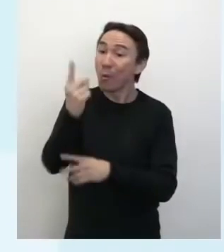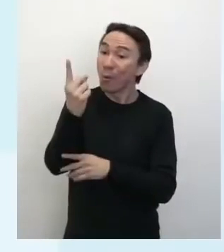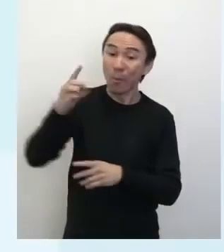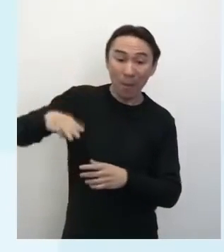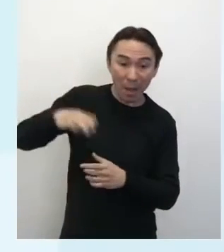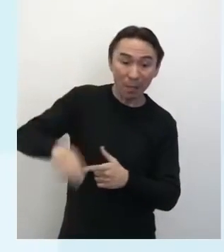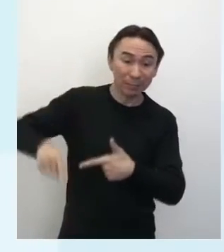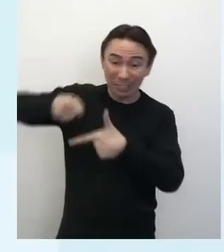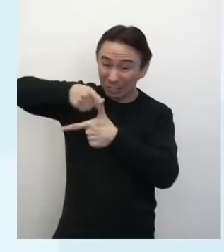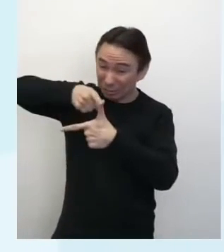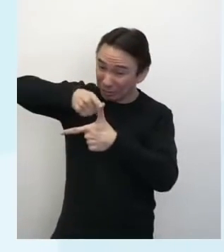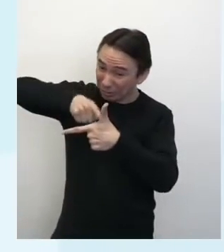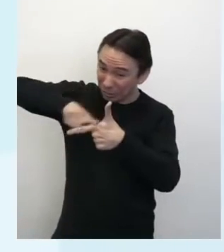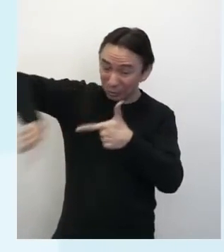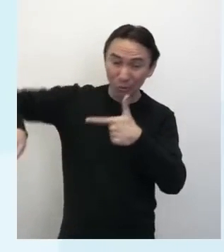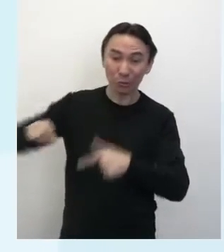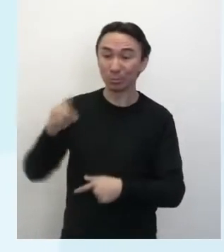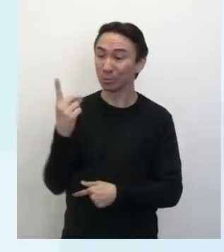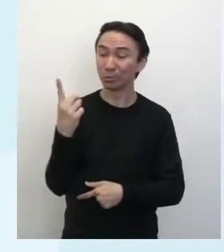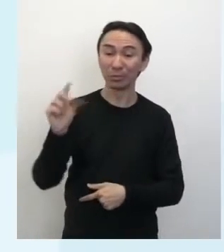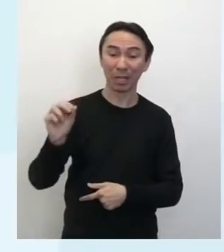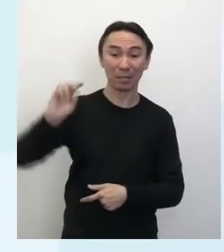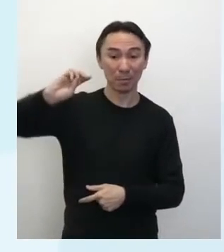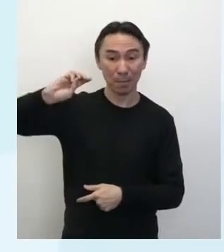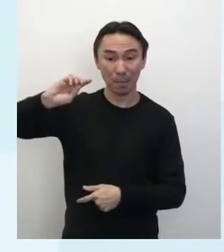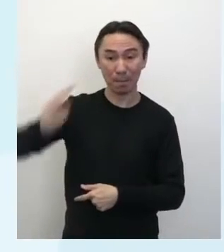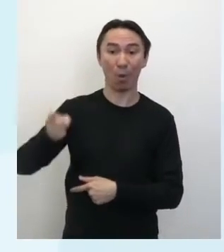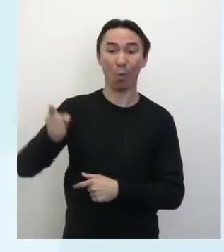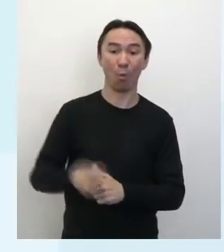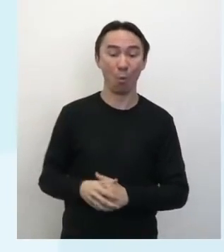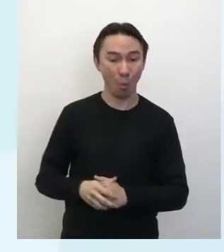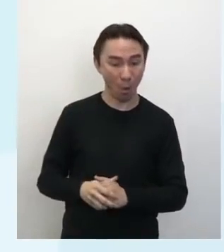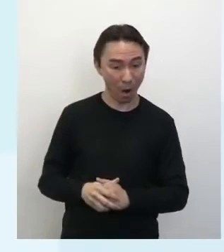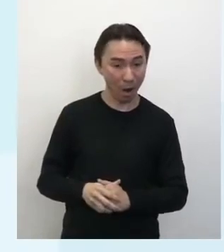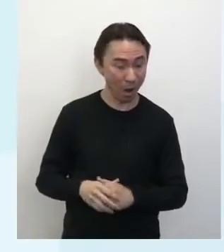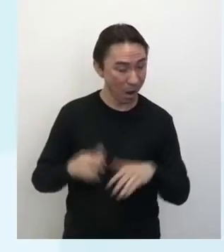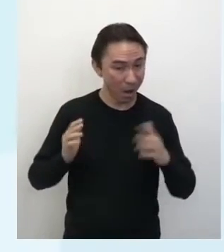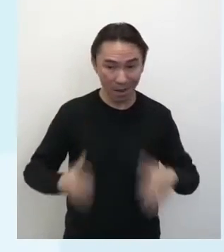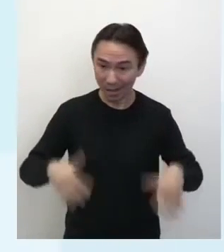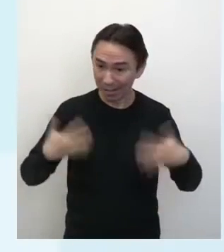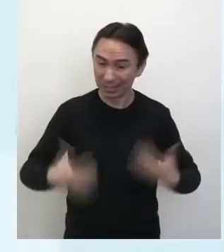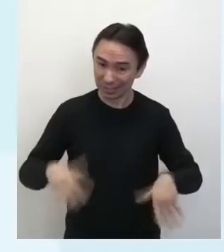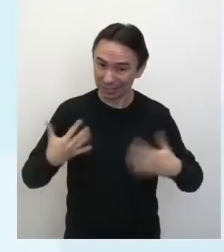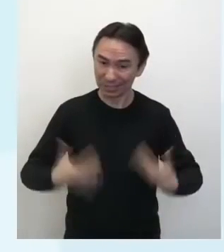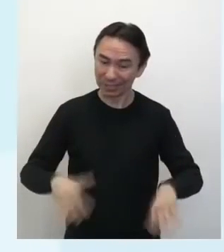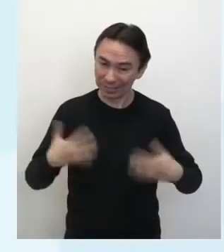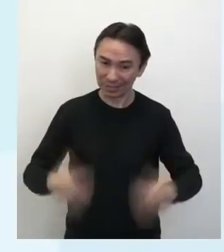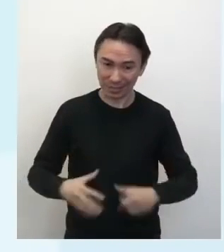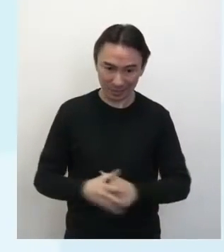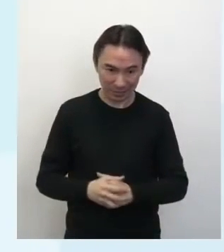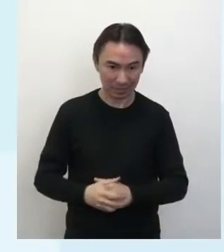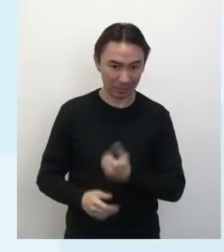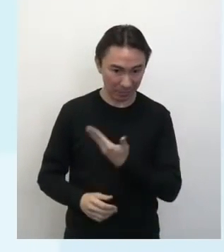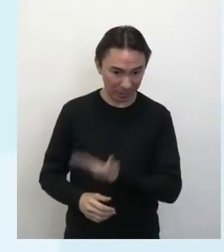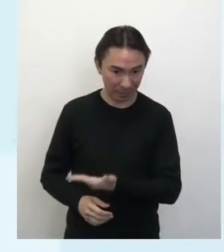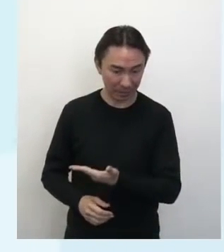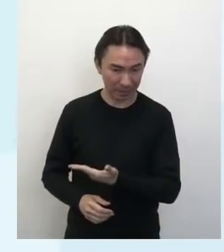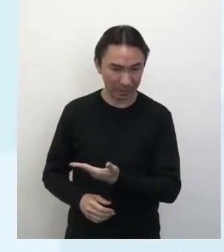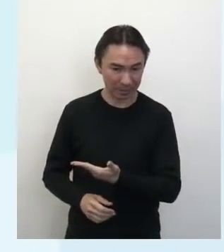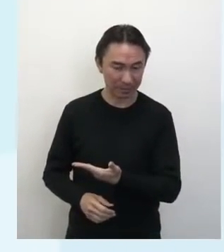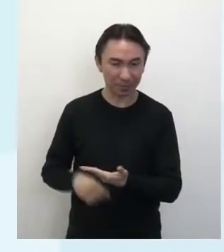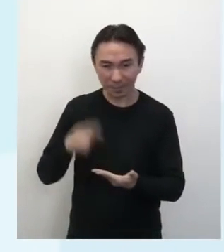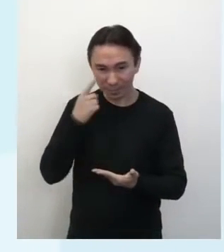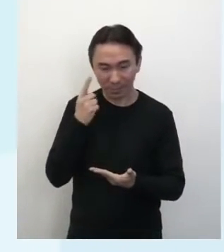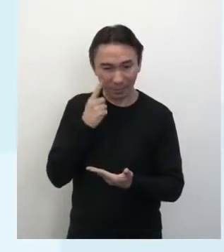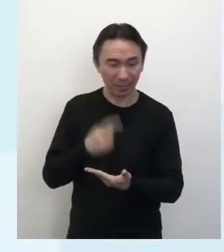temos 10 mil centímetros quadrados, né? Tá? Então é a 10ª milésima parte de 1 metro. Beleza. Olha que coisa. Outros